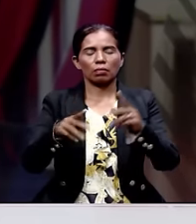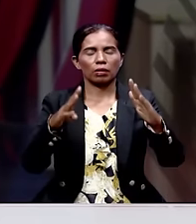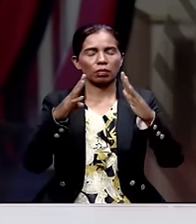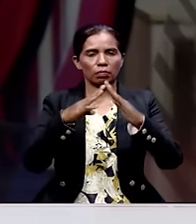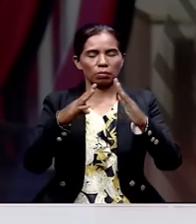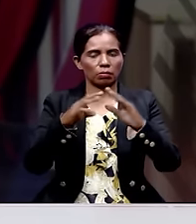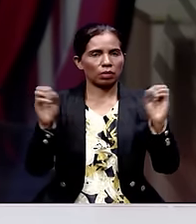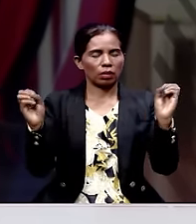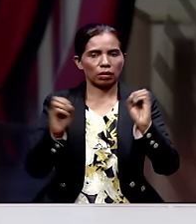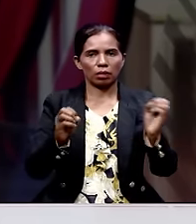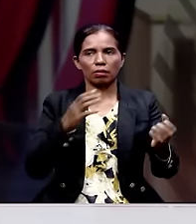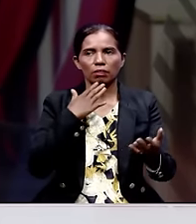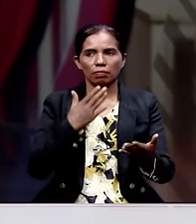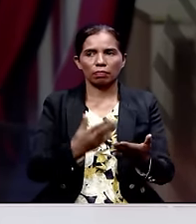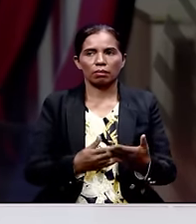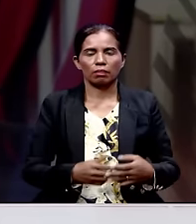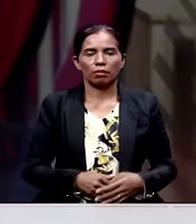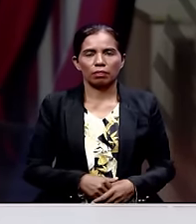laho digno.